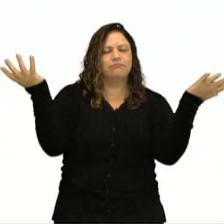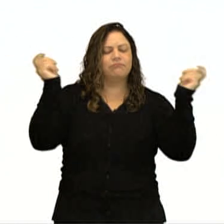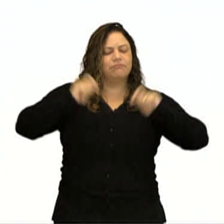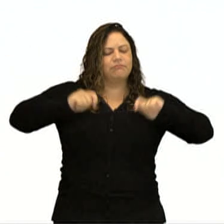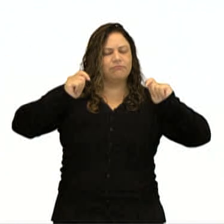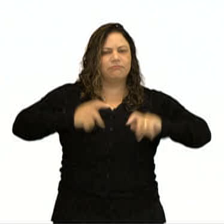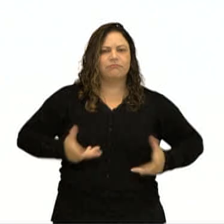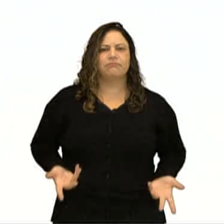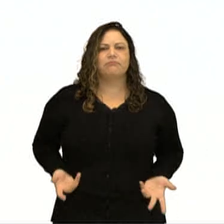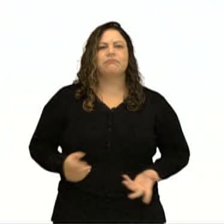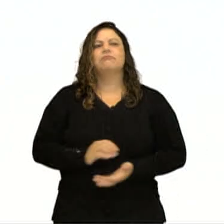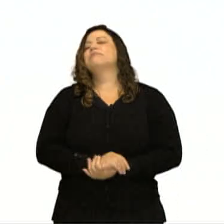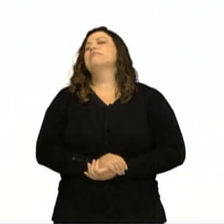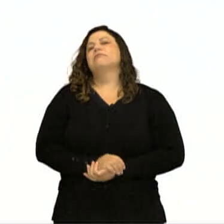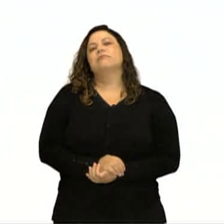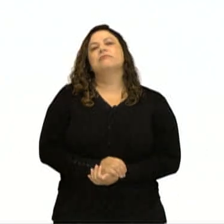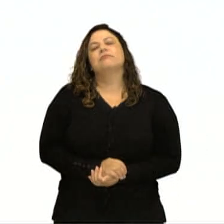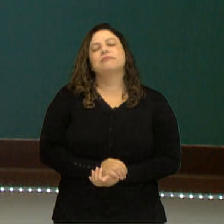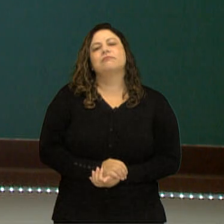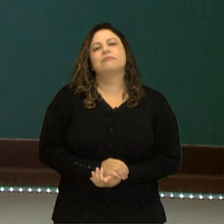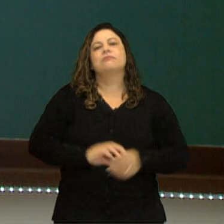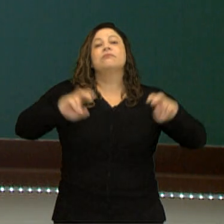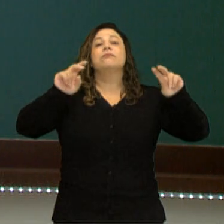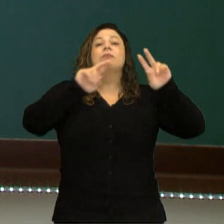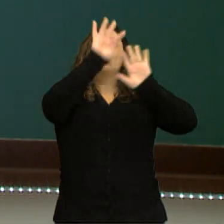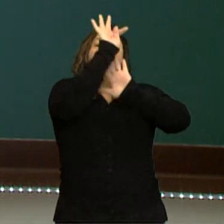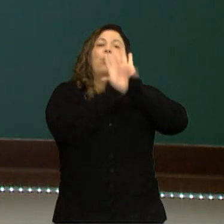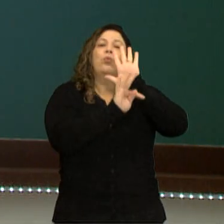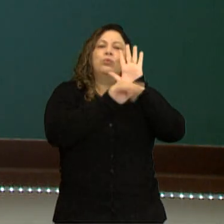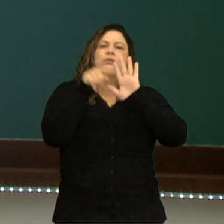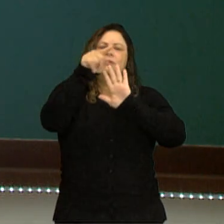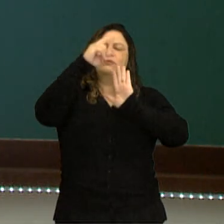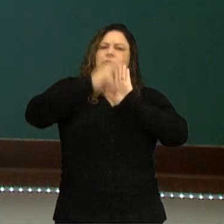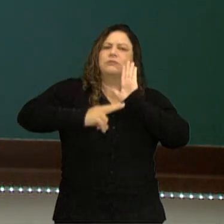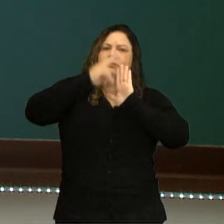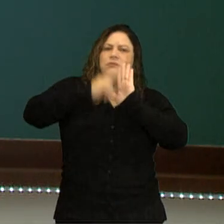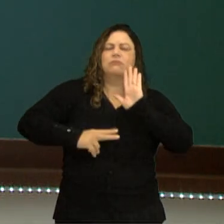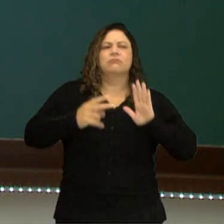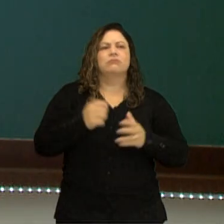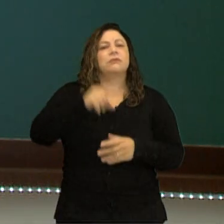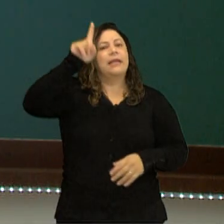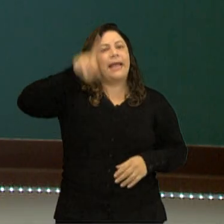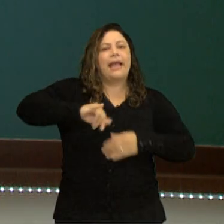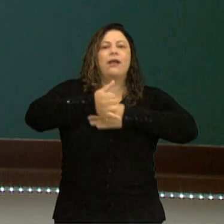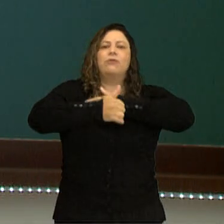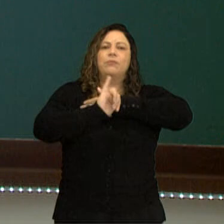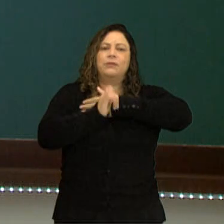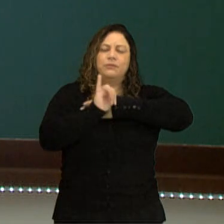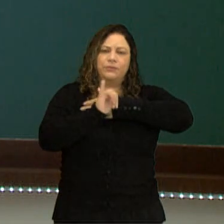desembaraçadamente. O texto que você acaba de ler é uma crônica.